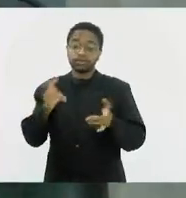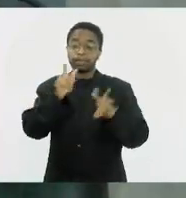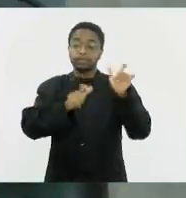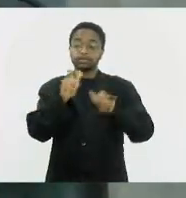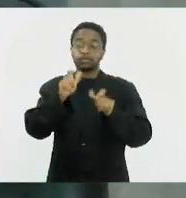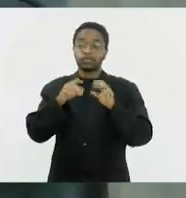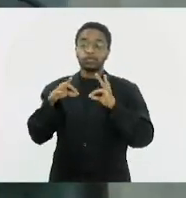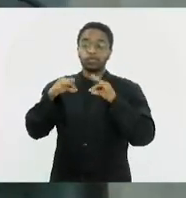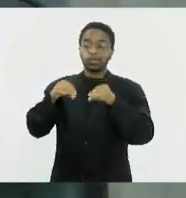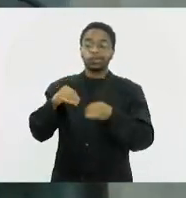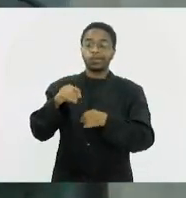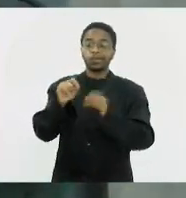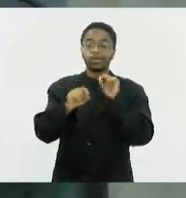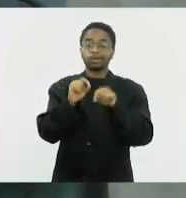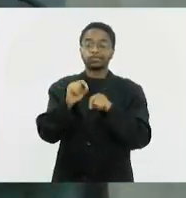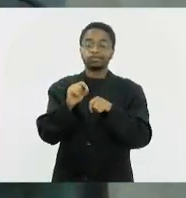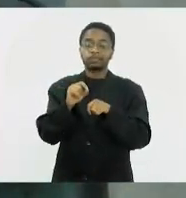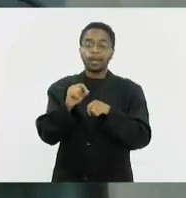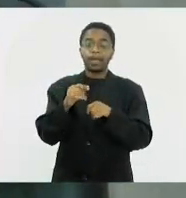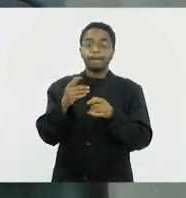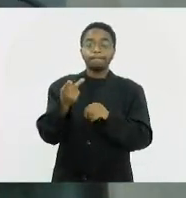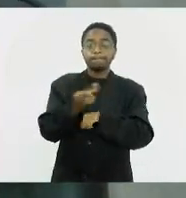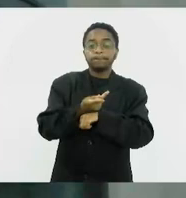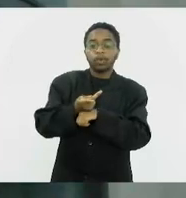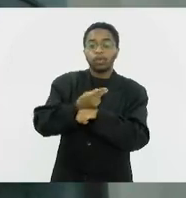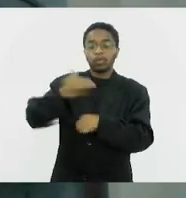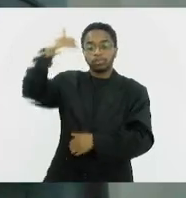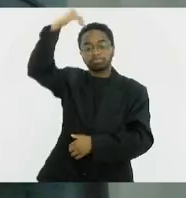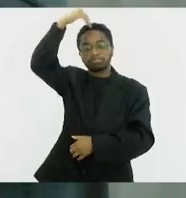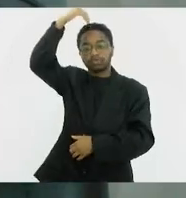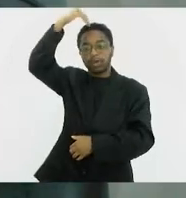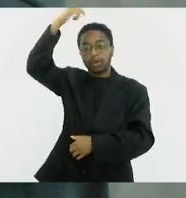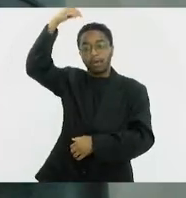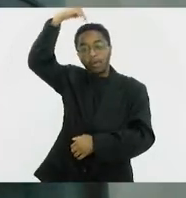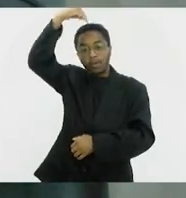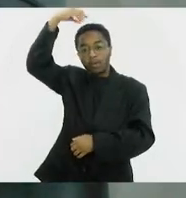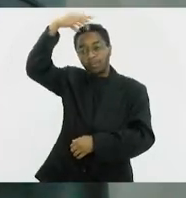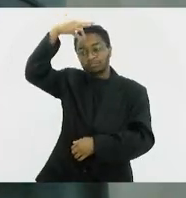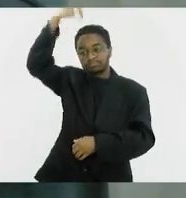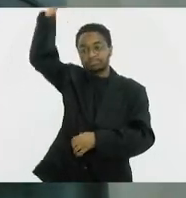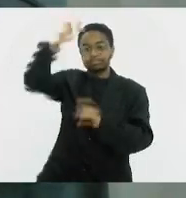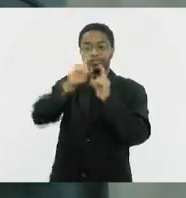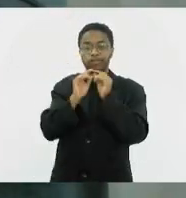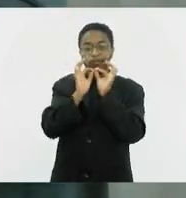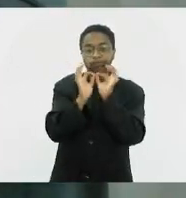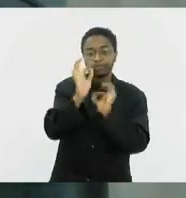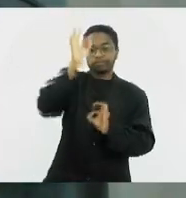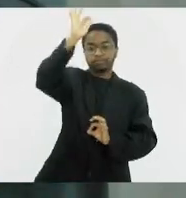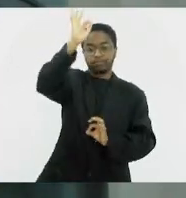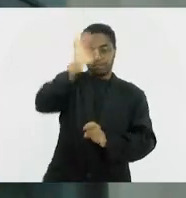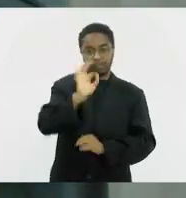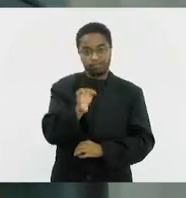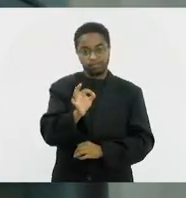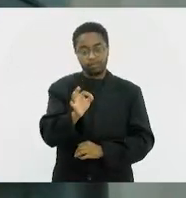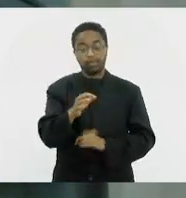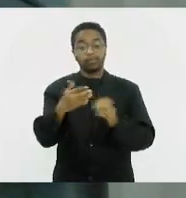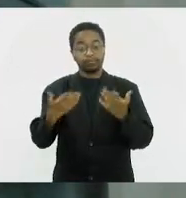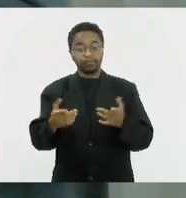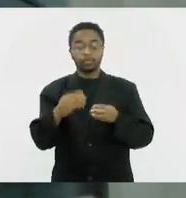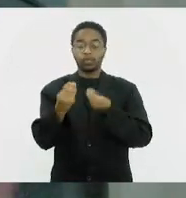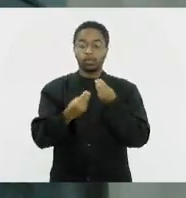ó. Procura seu eixo aqui, olha, o fiapo do seu eixo, ó. Tá aqui, ó. Tá aqui, tá? A